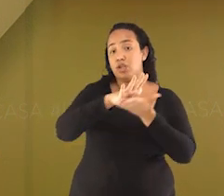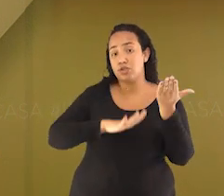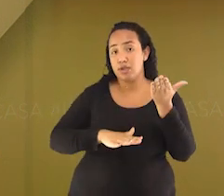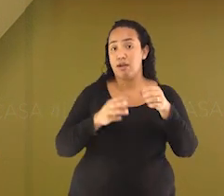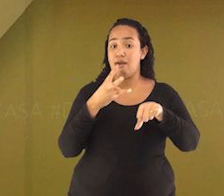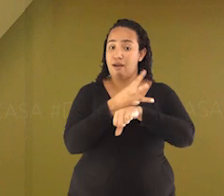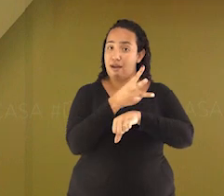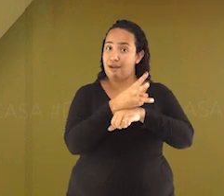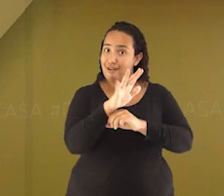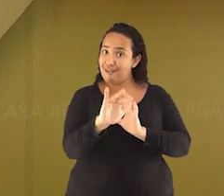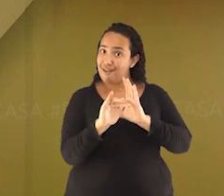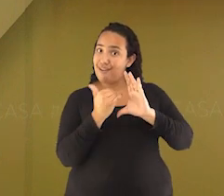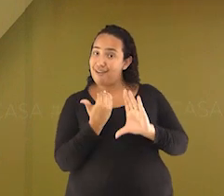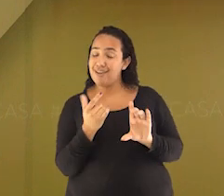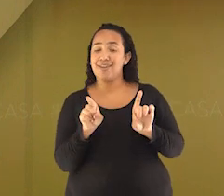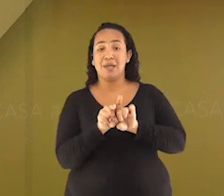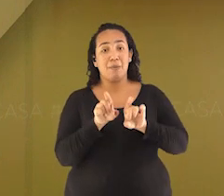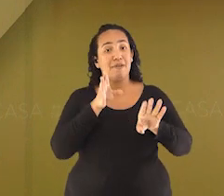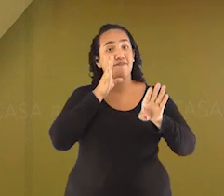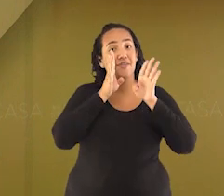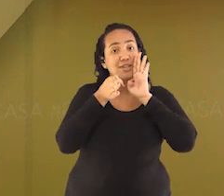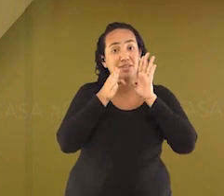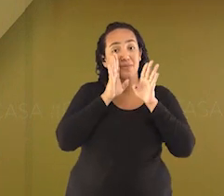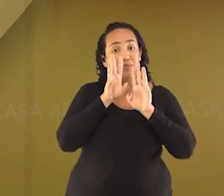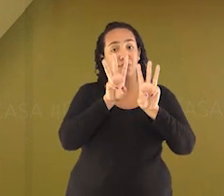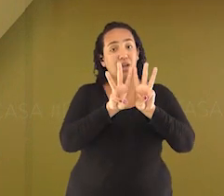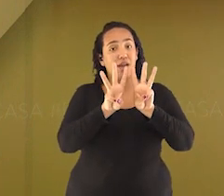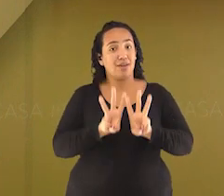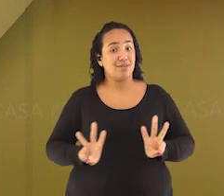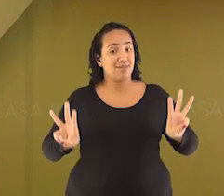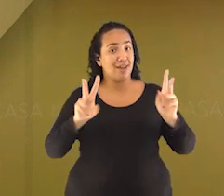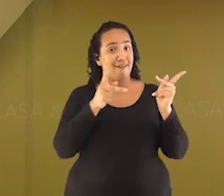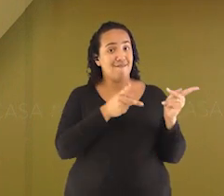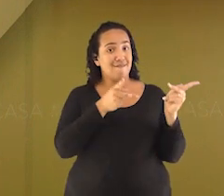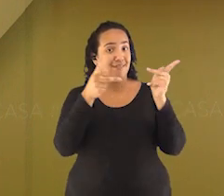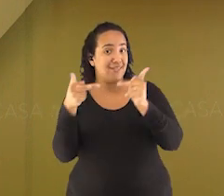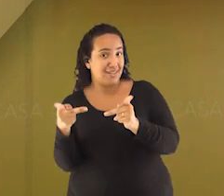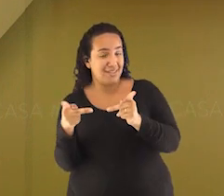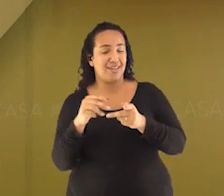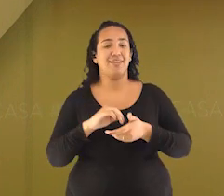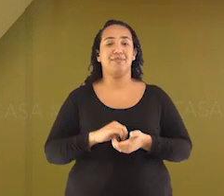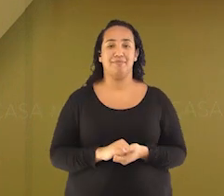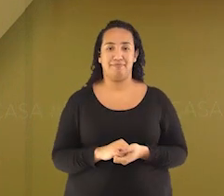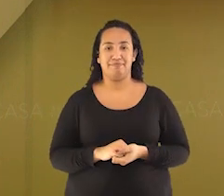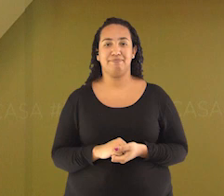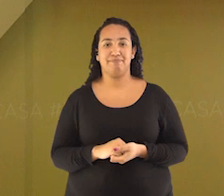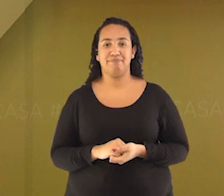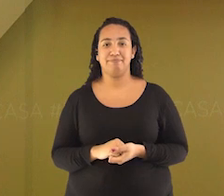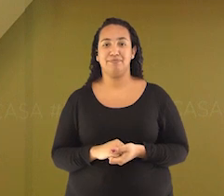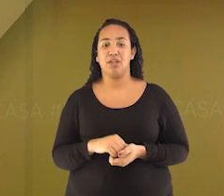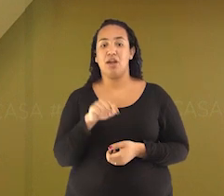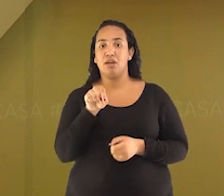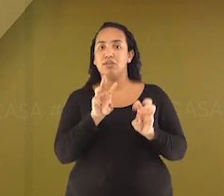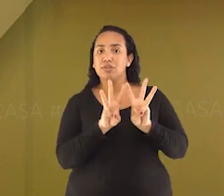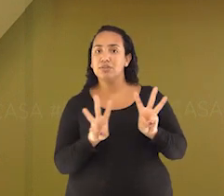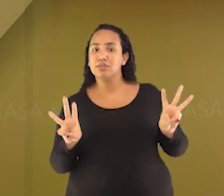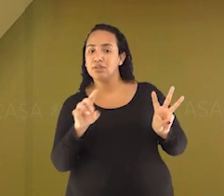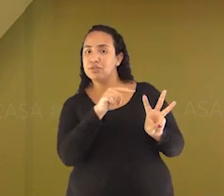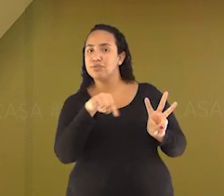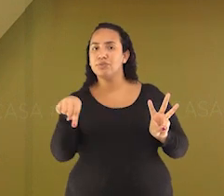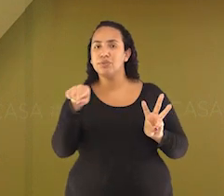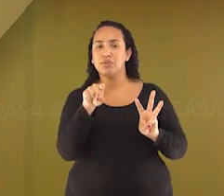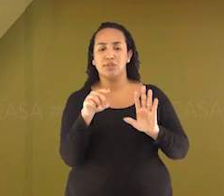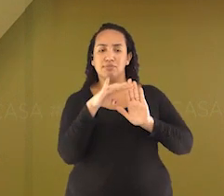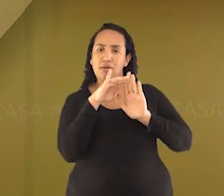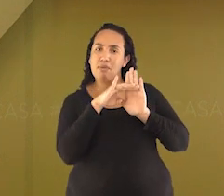dúvidas e atividades pelo WhatsApp, acompanhar o nosso Facebook e visitar o nosso site, tá? Que é o deverencasa.com.br. Lá você confere